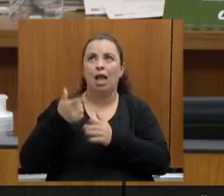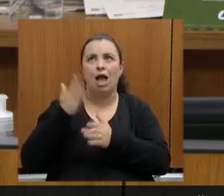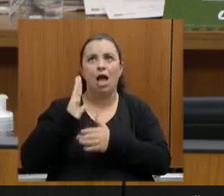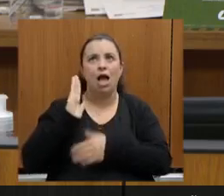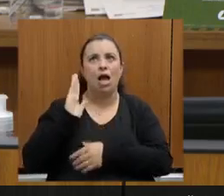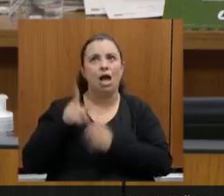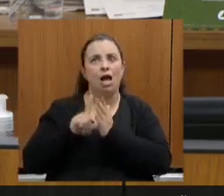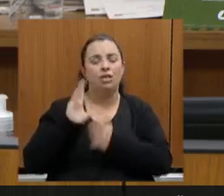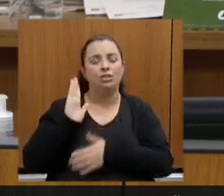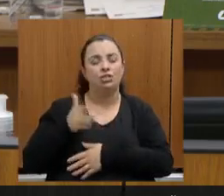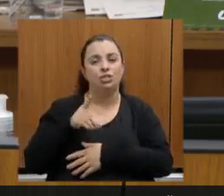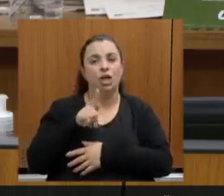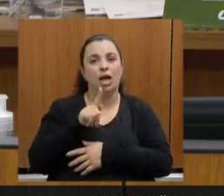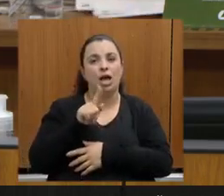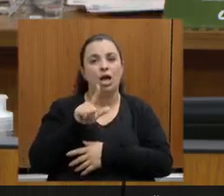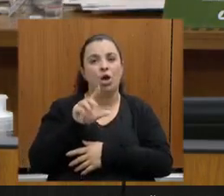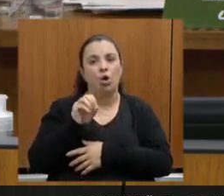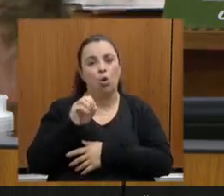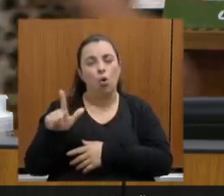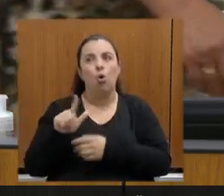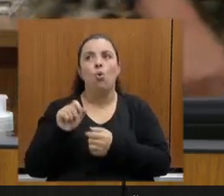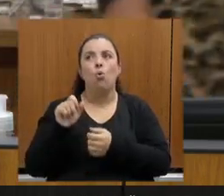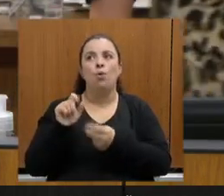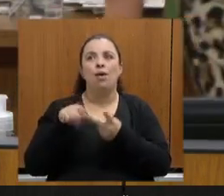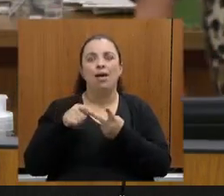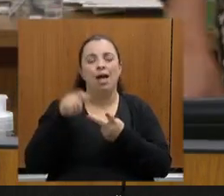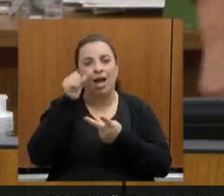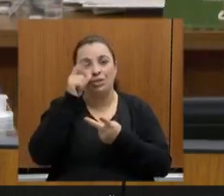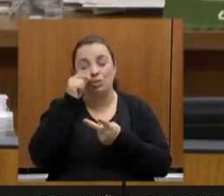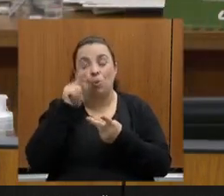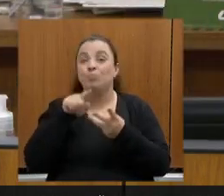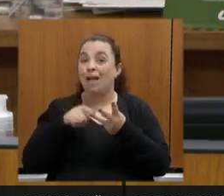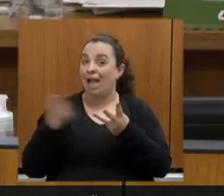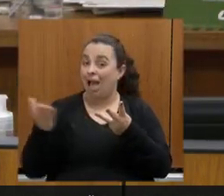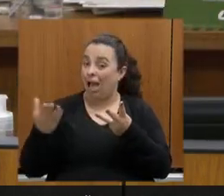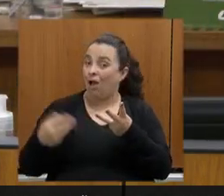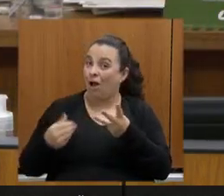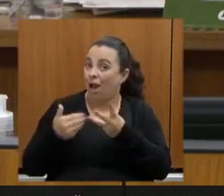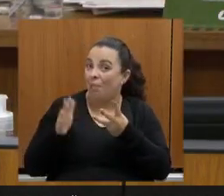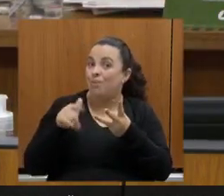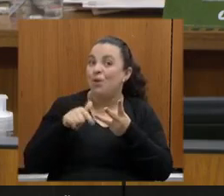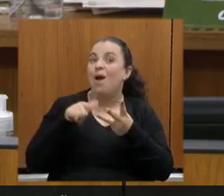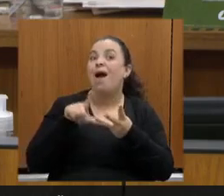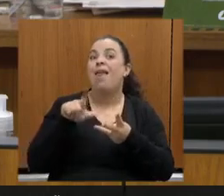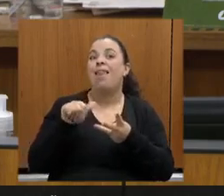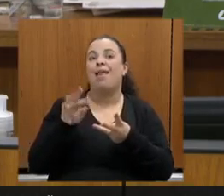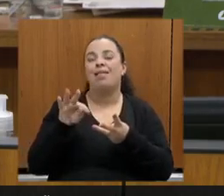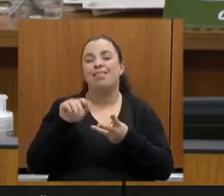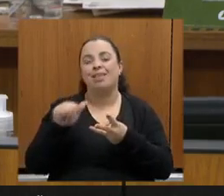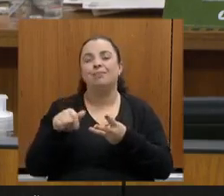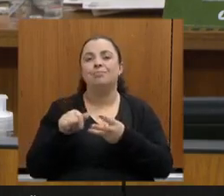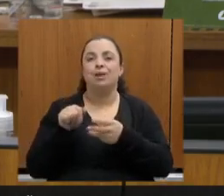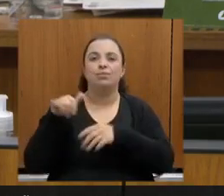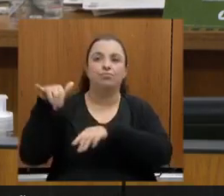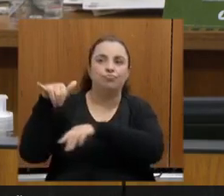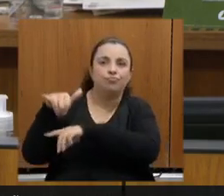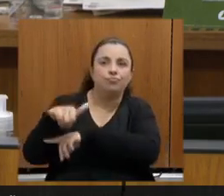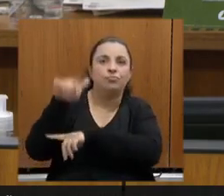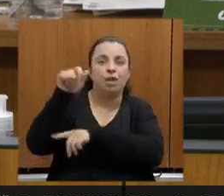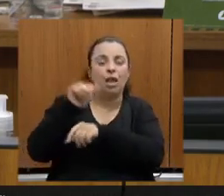latam fazendo na grande alegria do Povo norte-mineiro São Paulo para Montes Claros e isso graças a